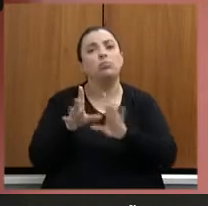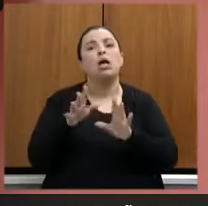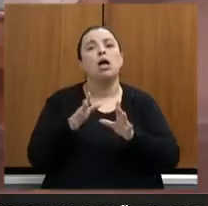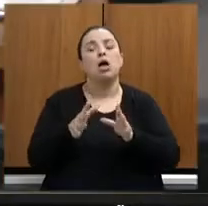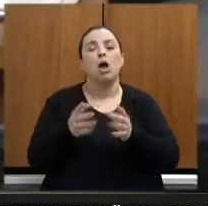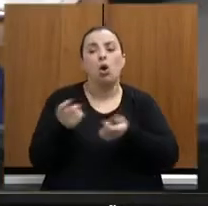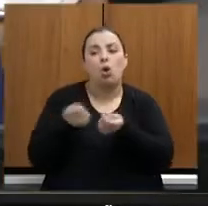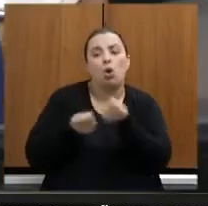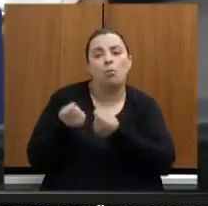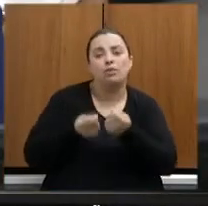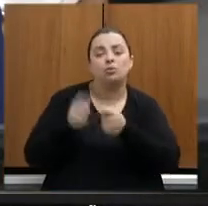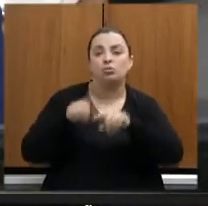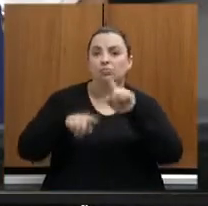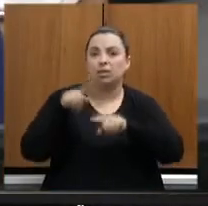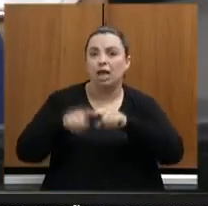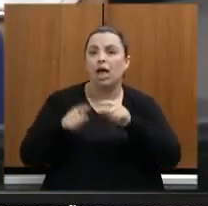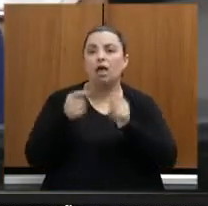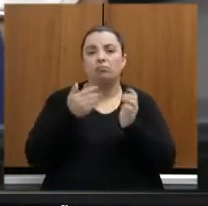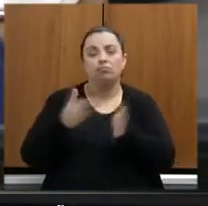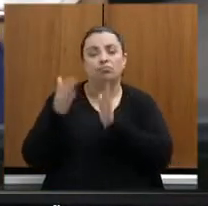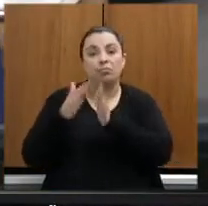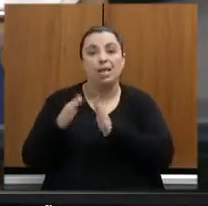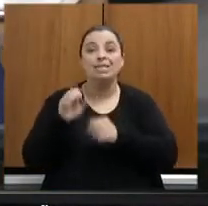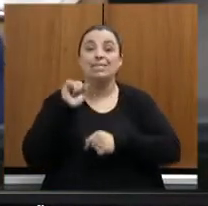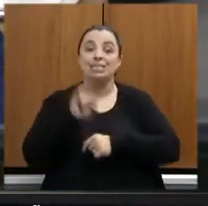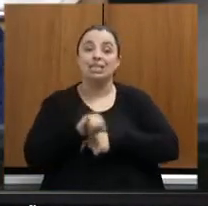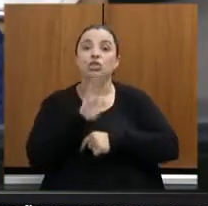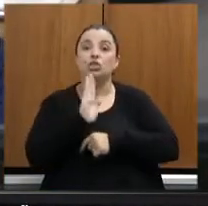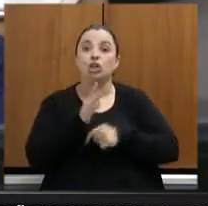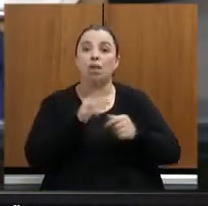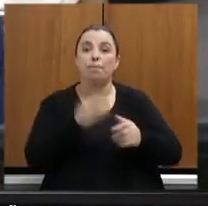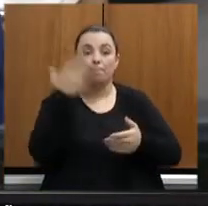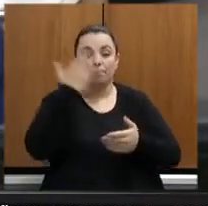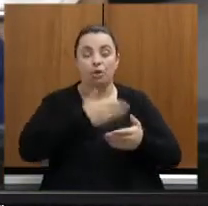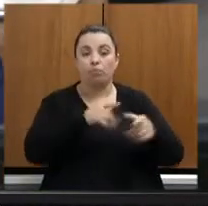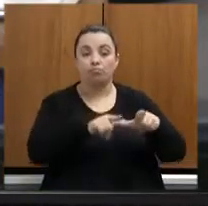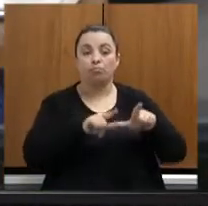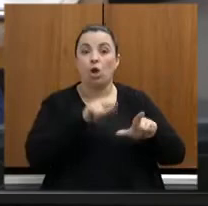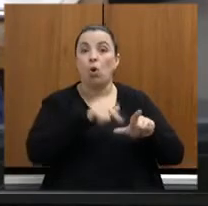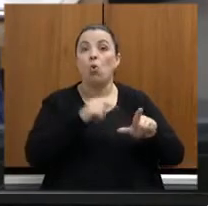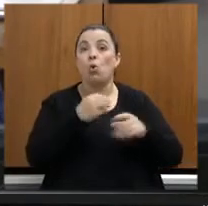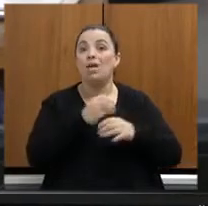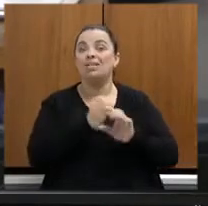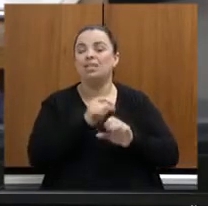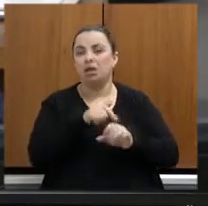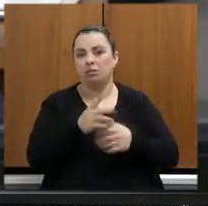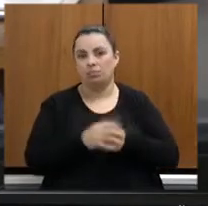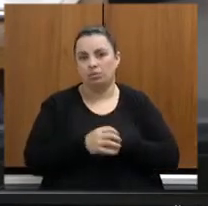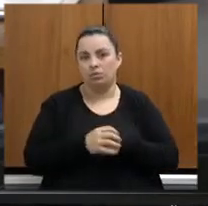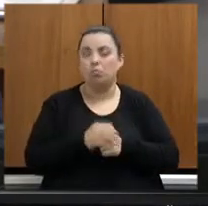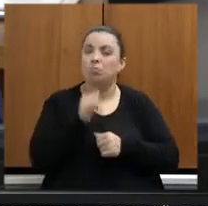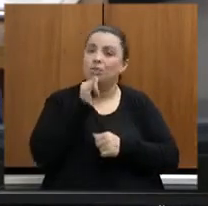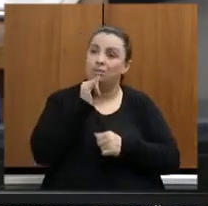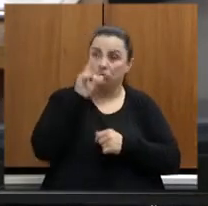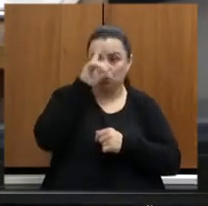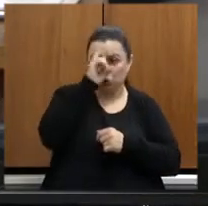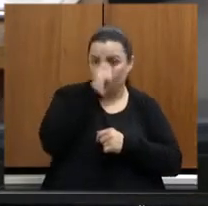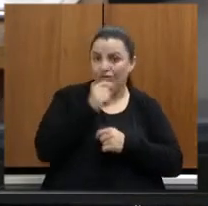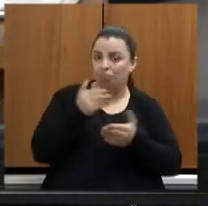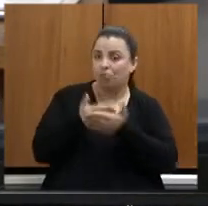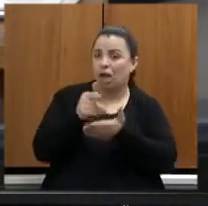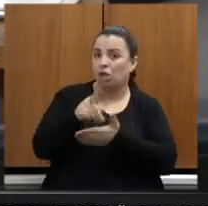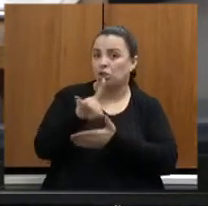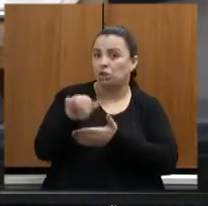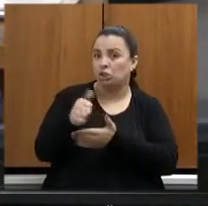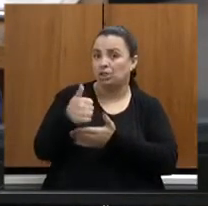estado mediante apresentação dos exames eu acho muito difícil chegar no dia dezessete agora e a gente